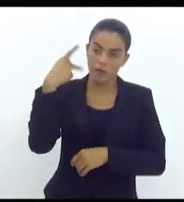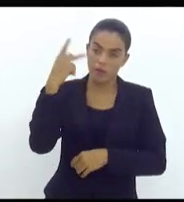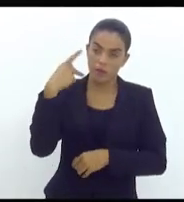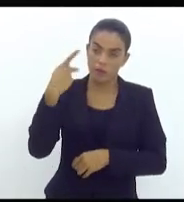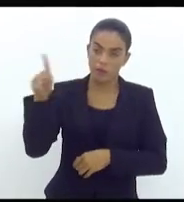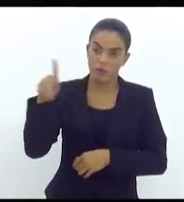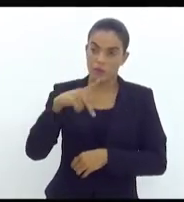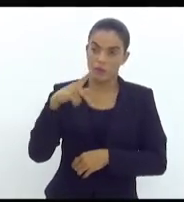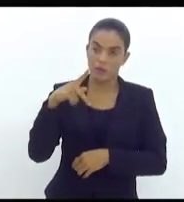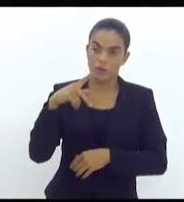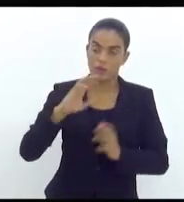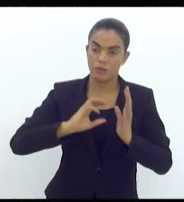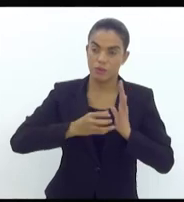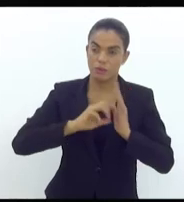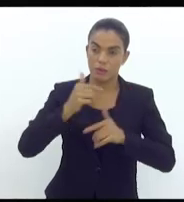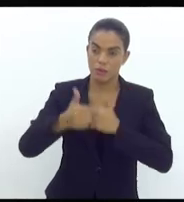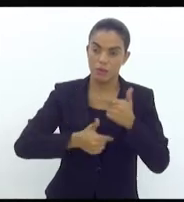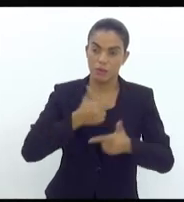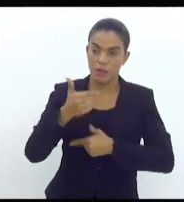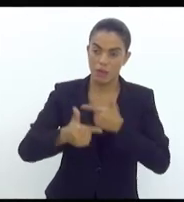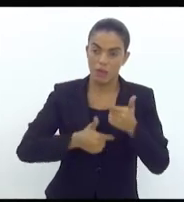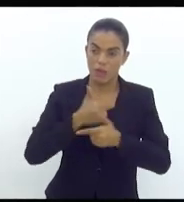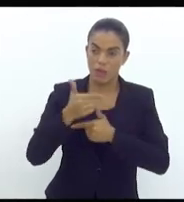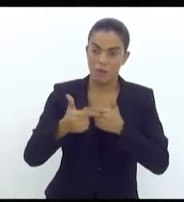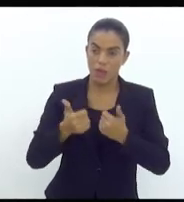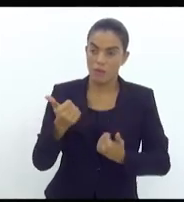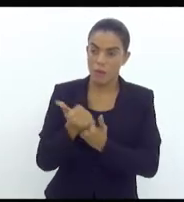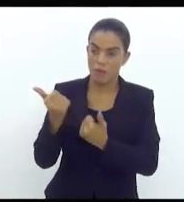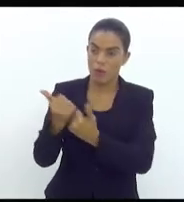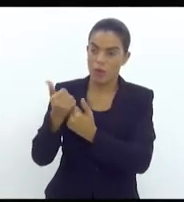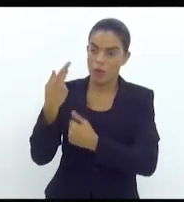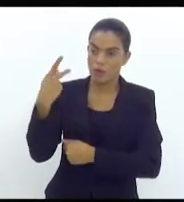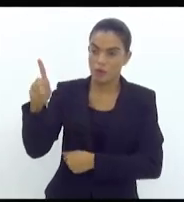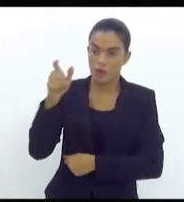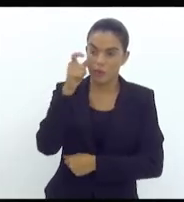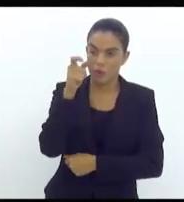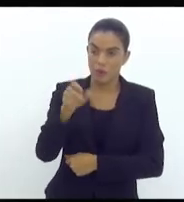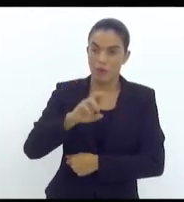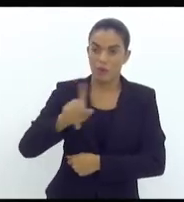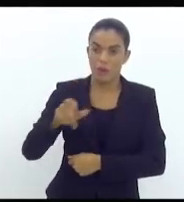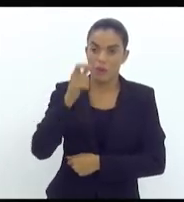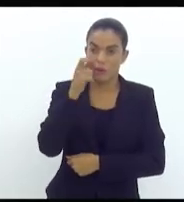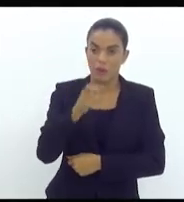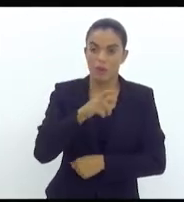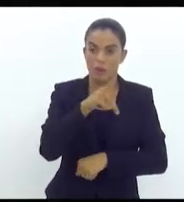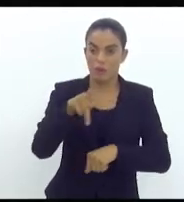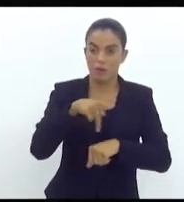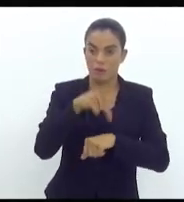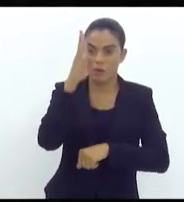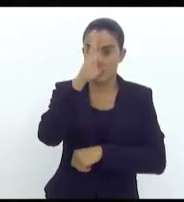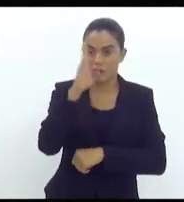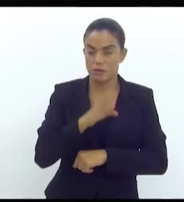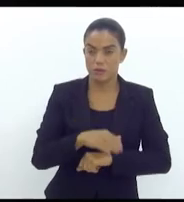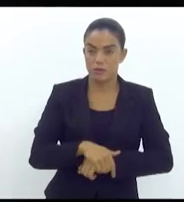estão trabalhando por seus interesses e não pelos interesses da nação